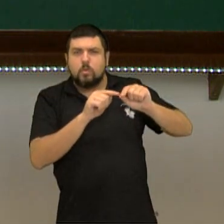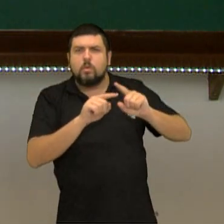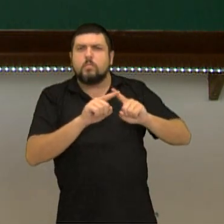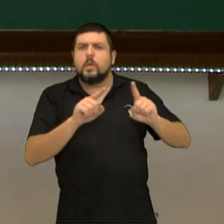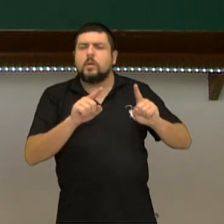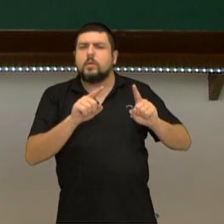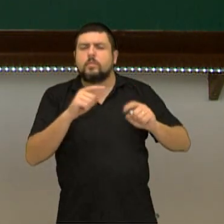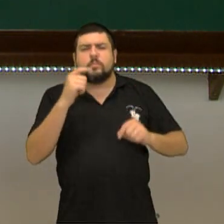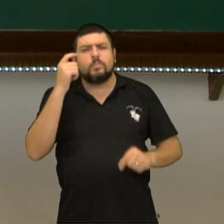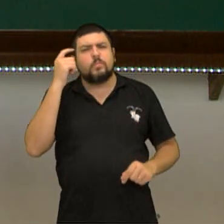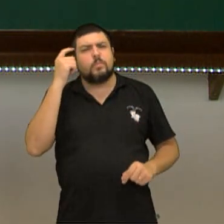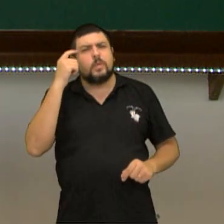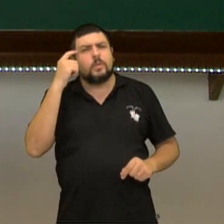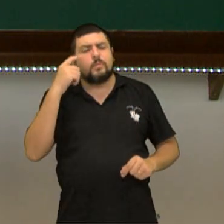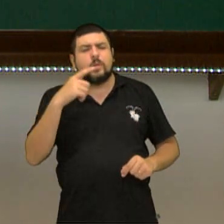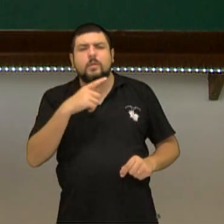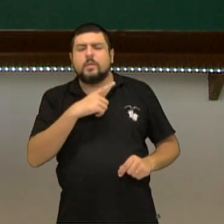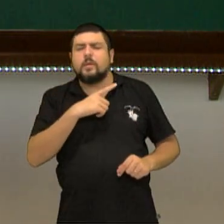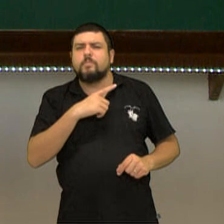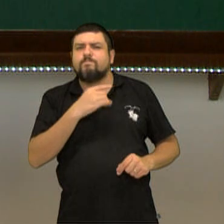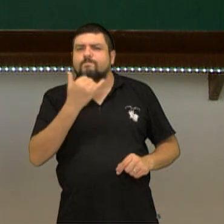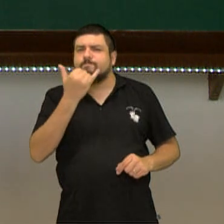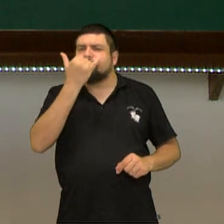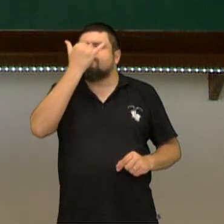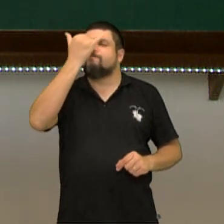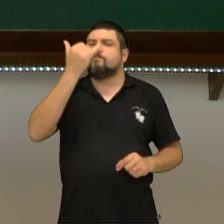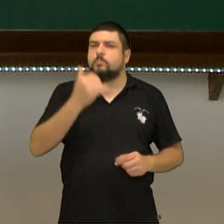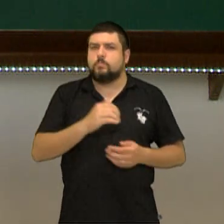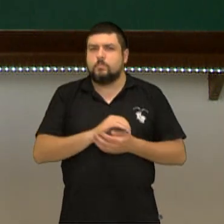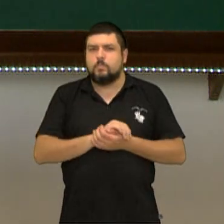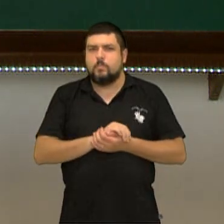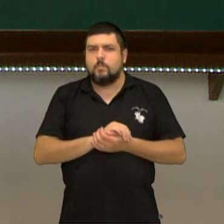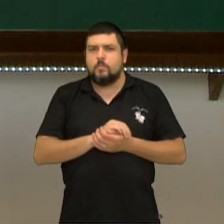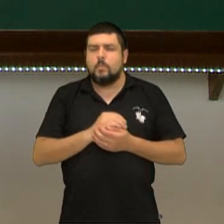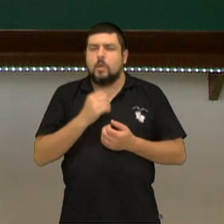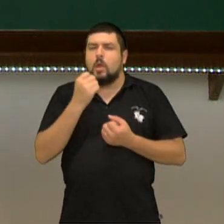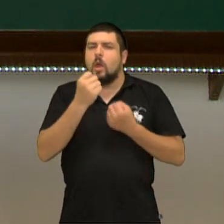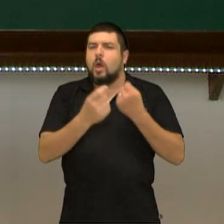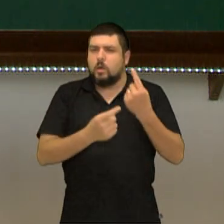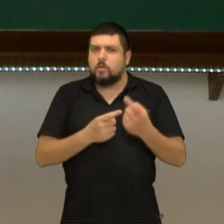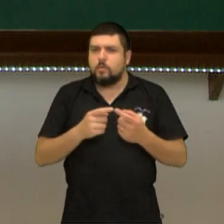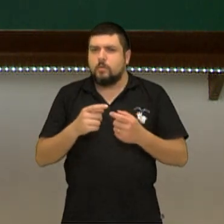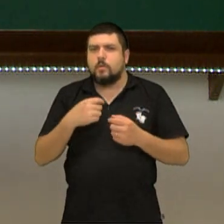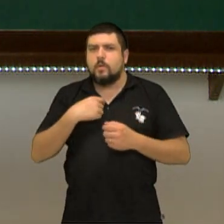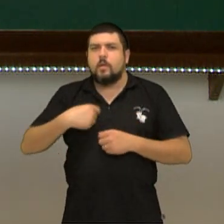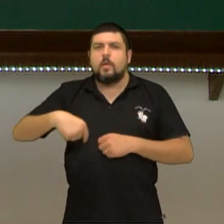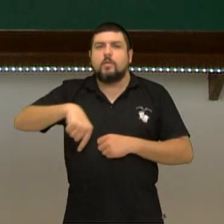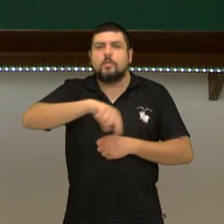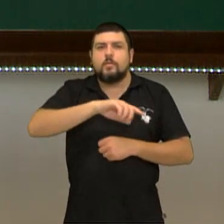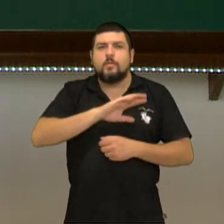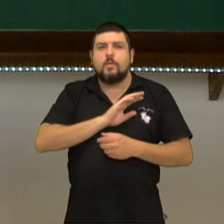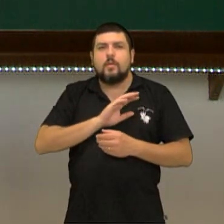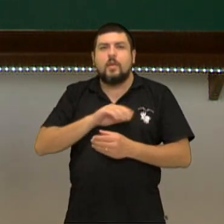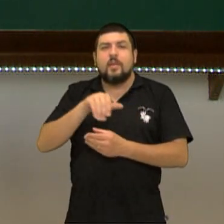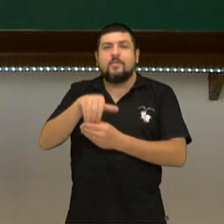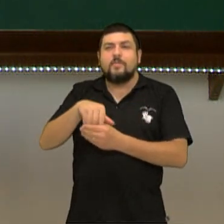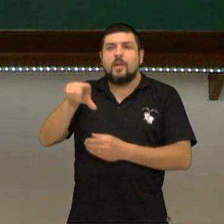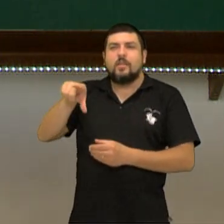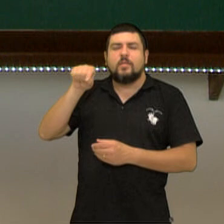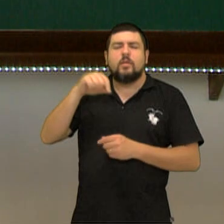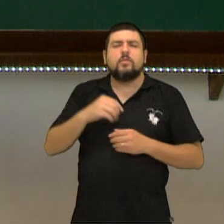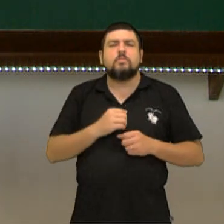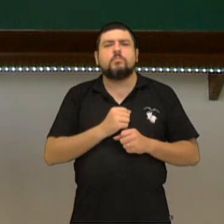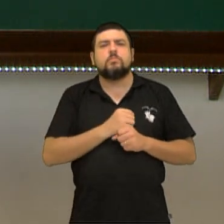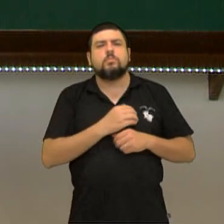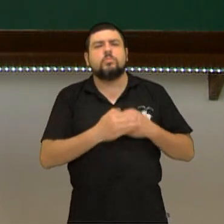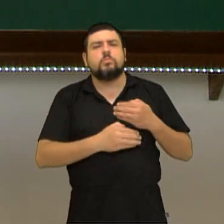né? Porque muitas vezes a gente exerce o papel do voto, mas muitas vezes também a gente não lembra nem quem votou. Se vocês,